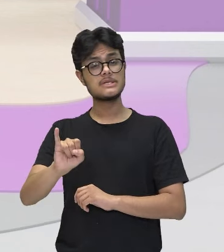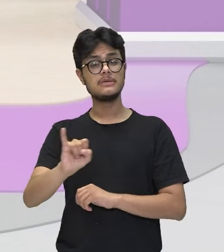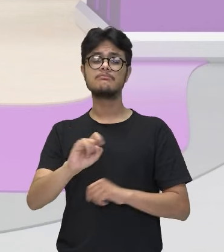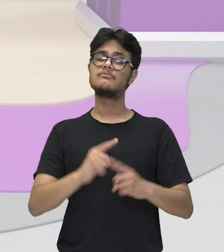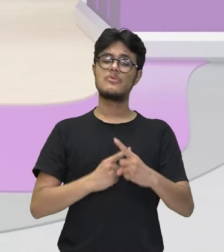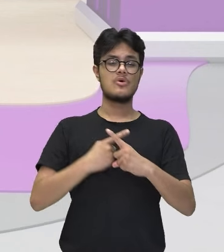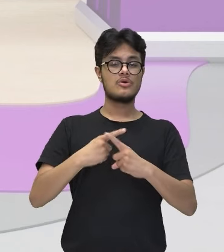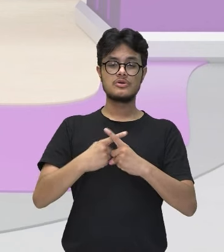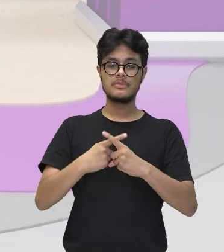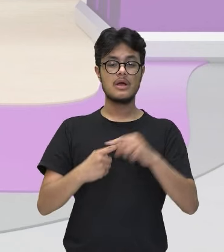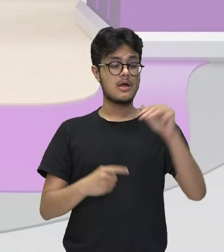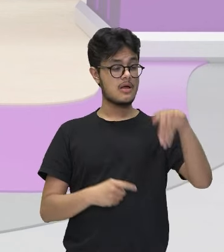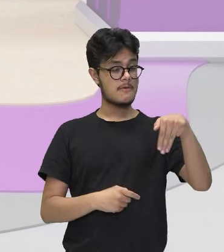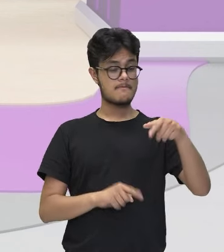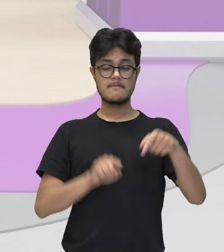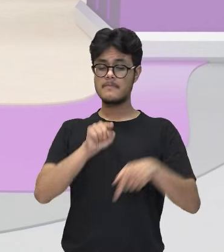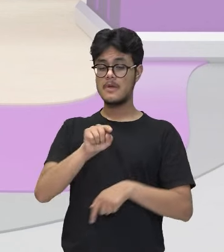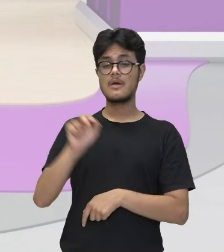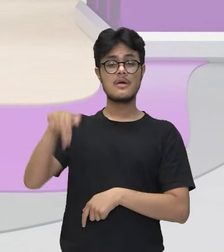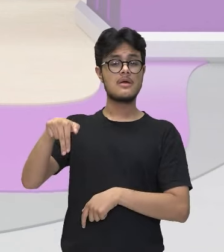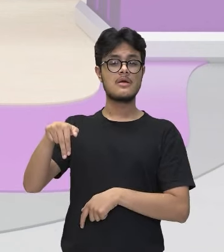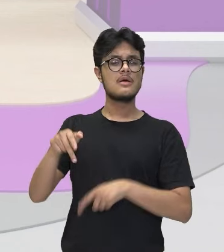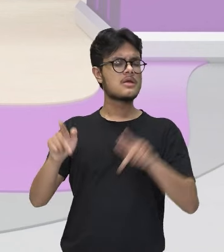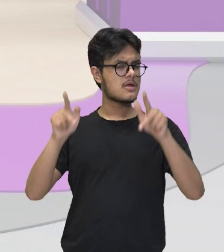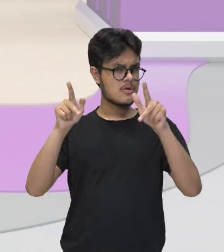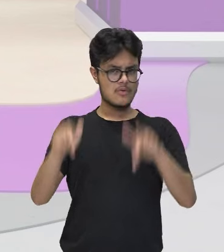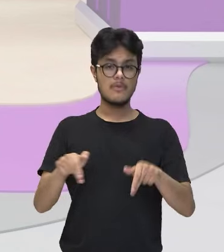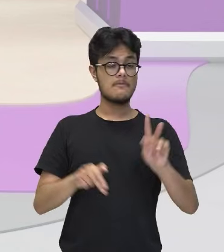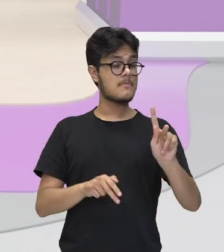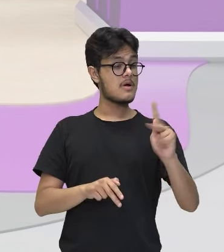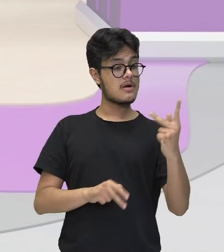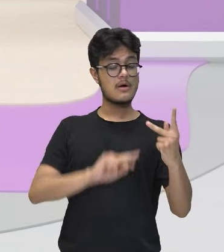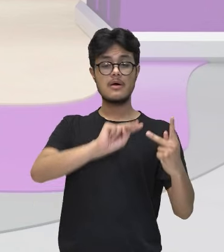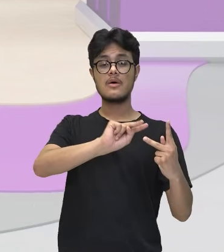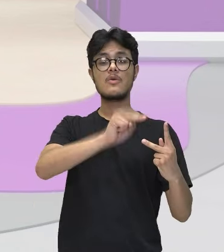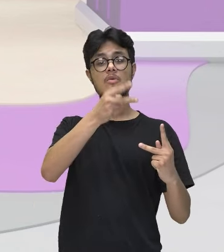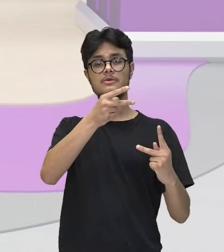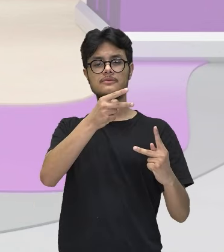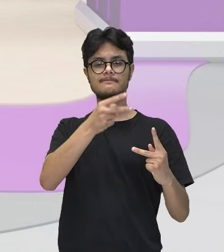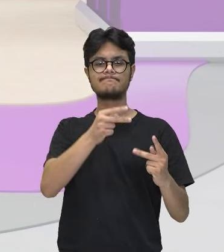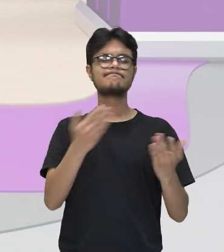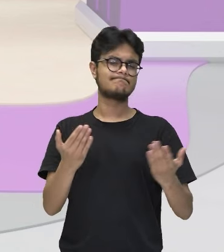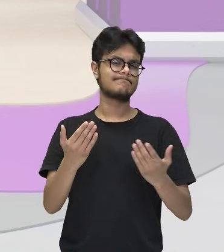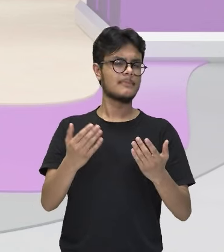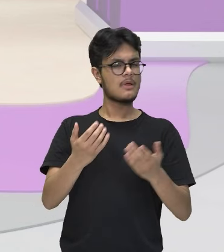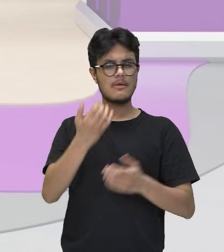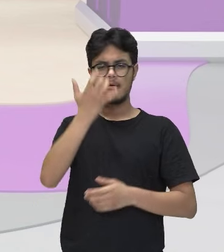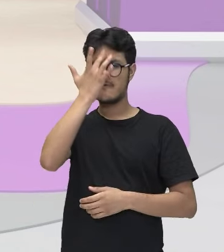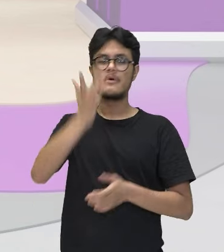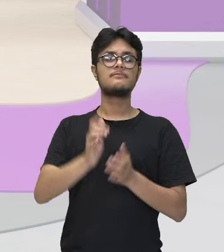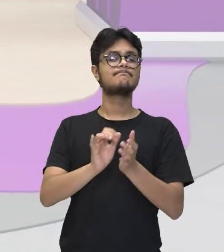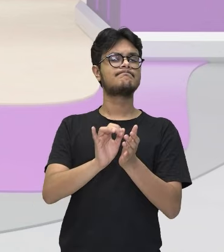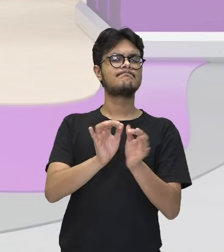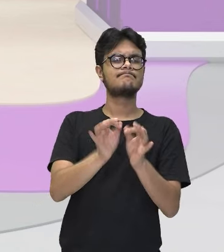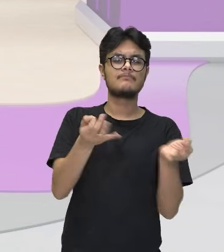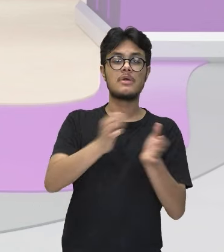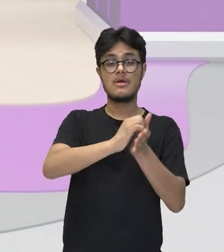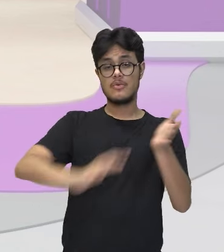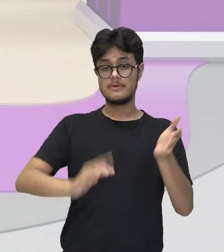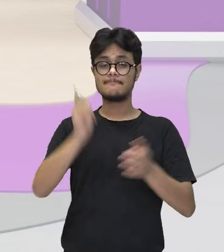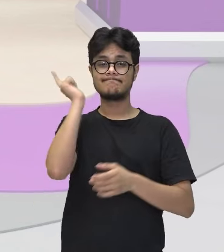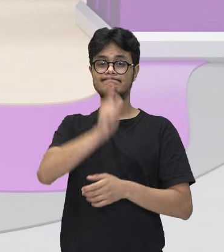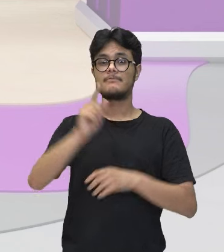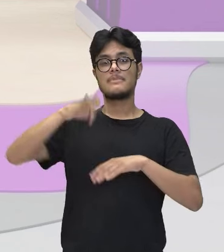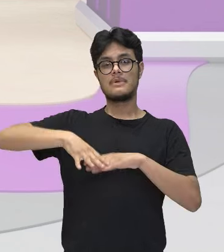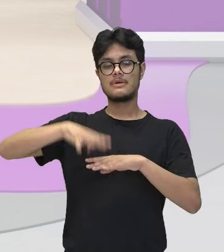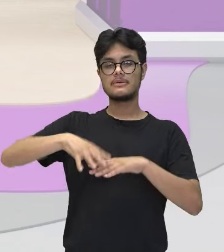projeções, é o mesmo valor da altura ao quadrado. E isso pode nos ajudar a resolver alguns problemas. Então, essa é a terceira relação que a